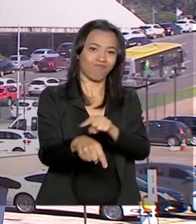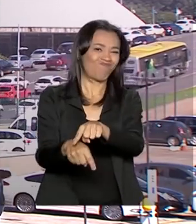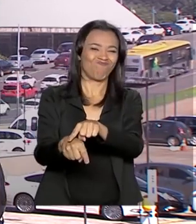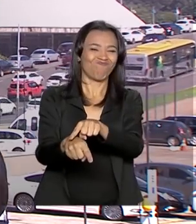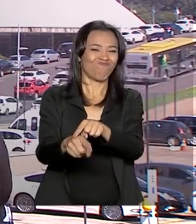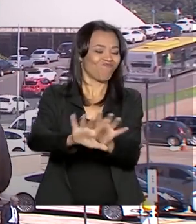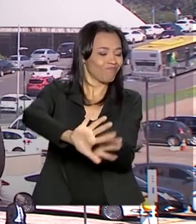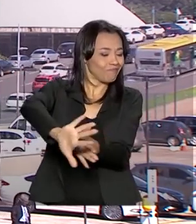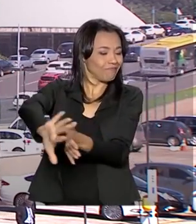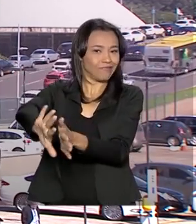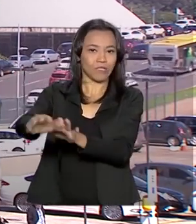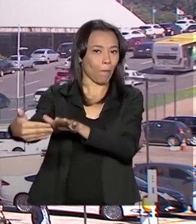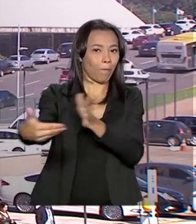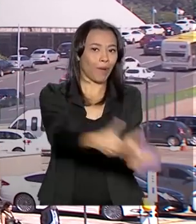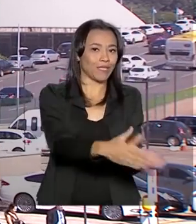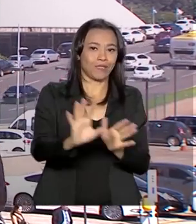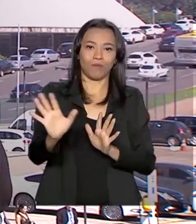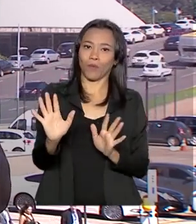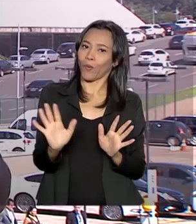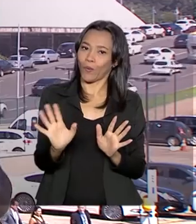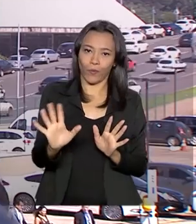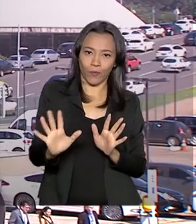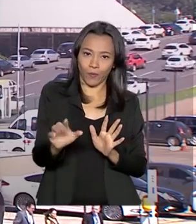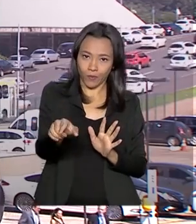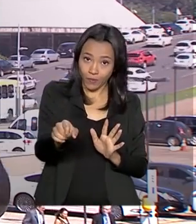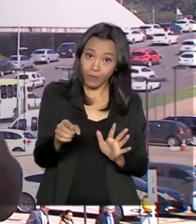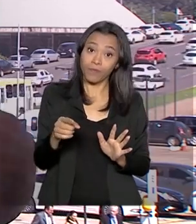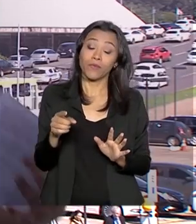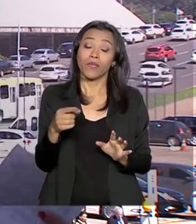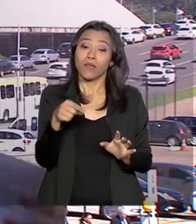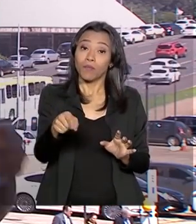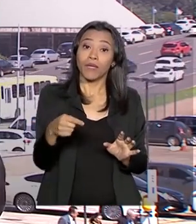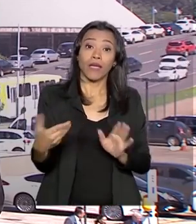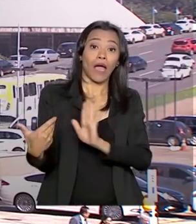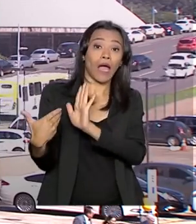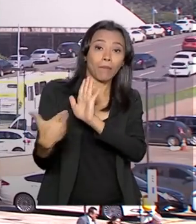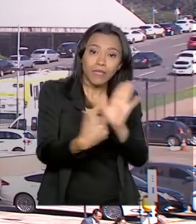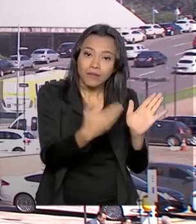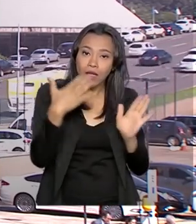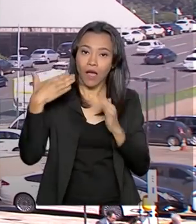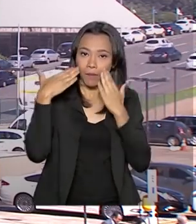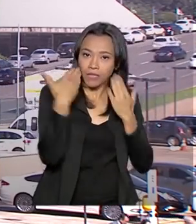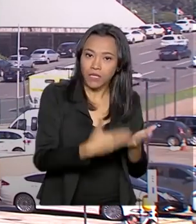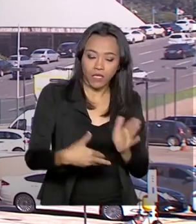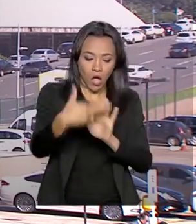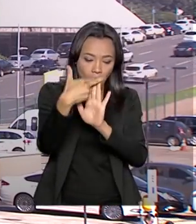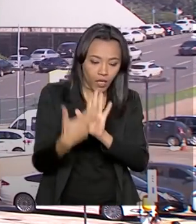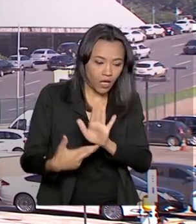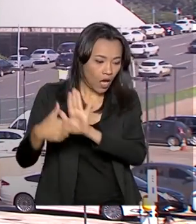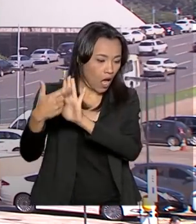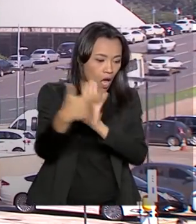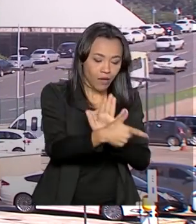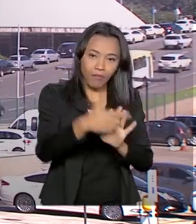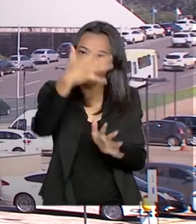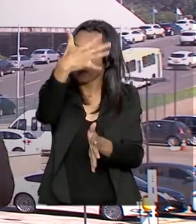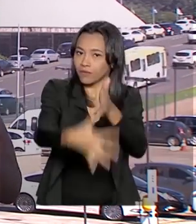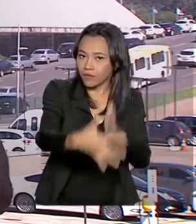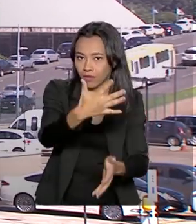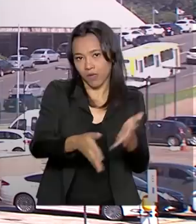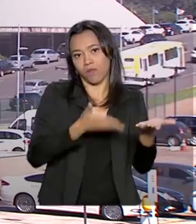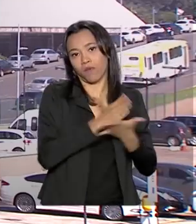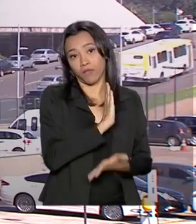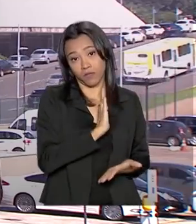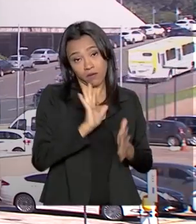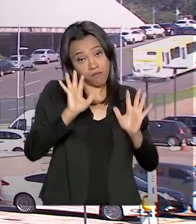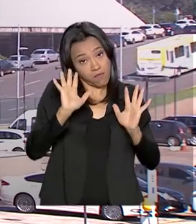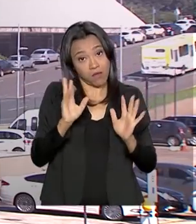que vem utilizando, que é de obstruir os trabalhos, apresentando requerimentos e questões de ordem para dificultar, então, a aprovação.